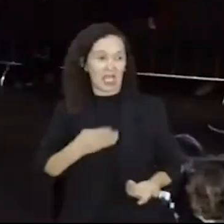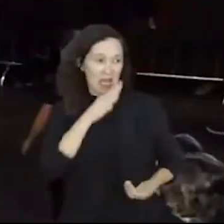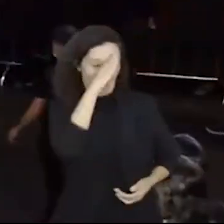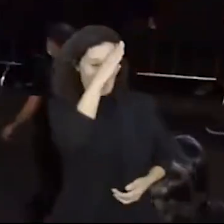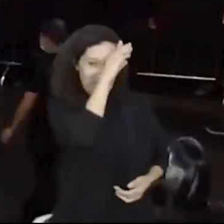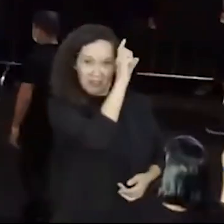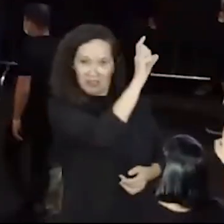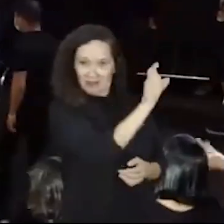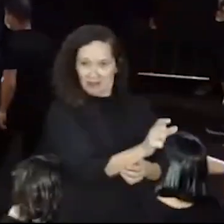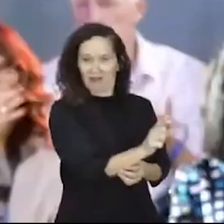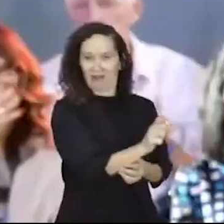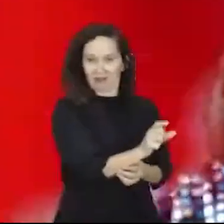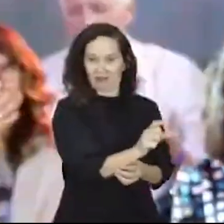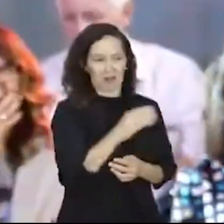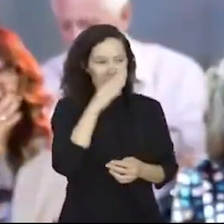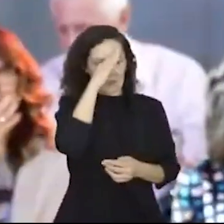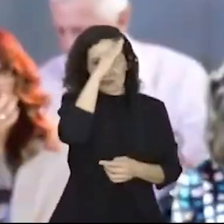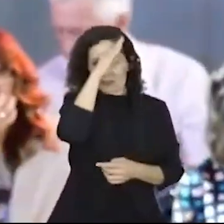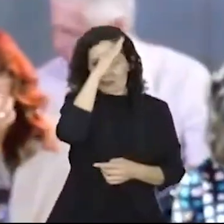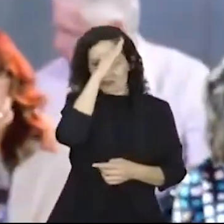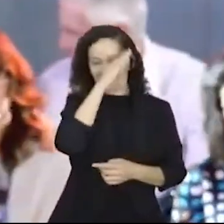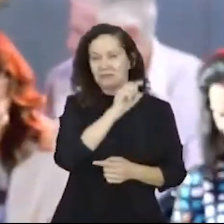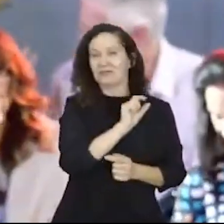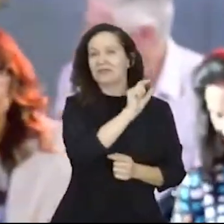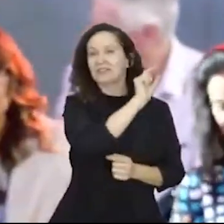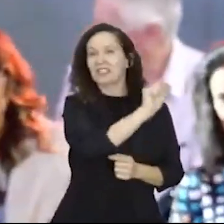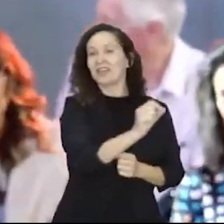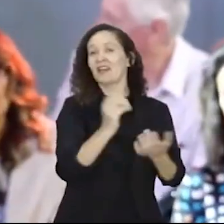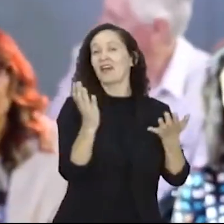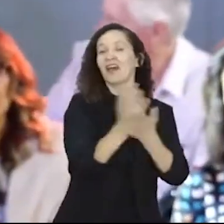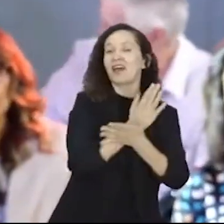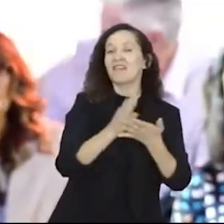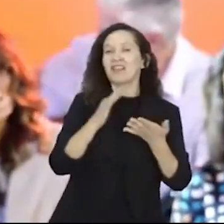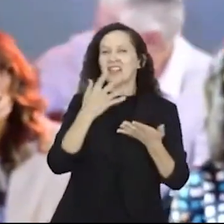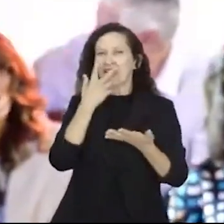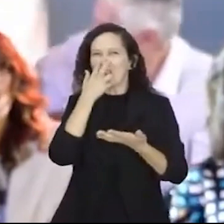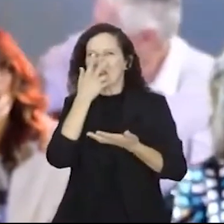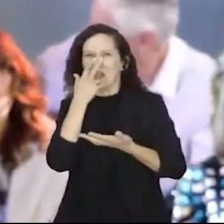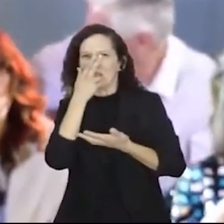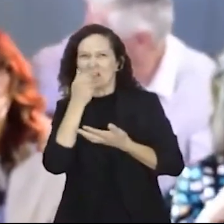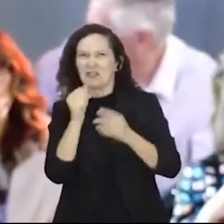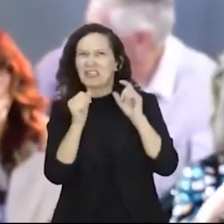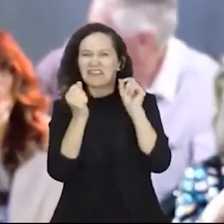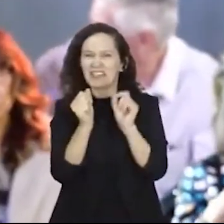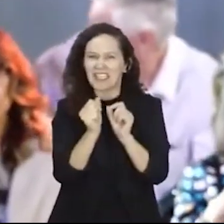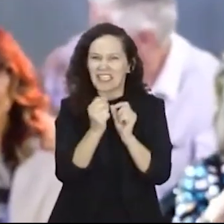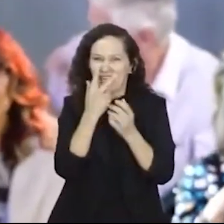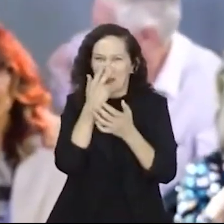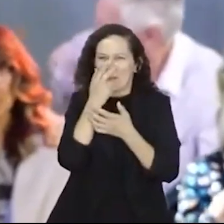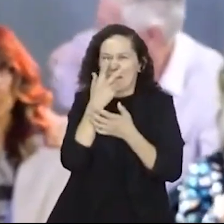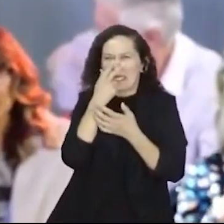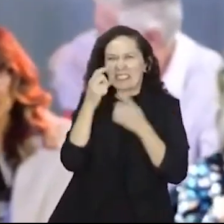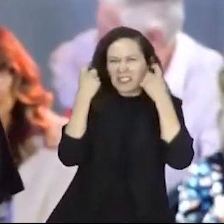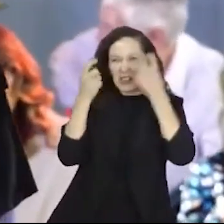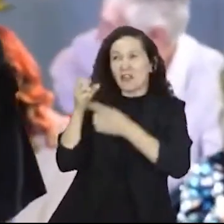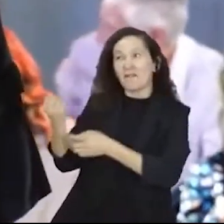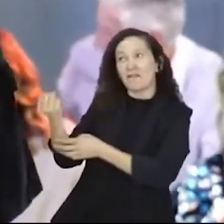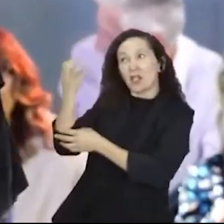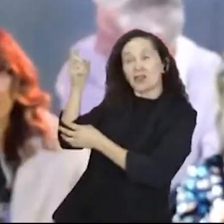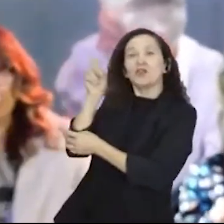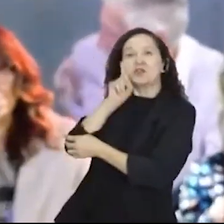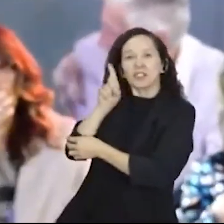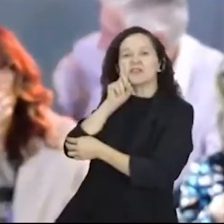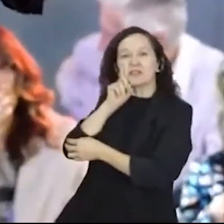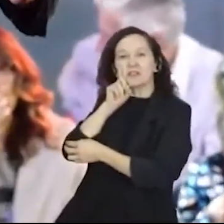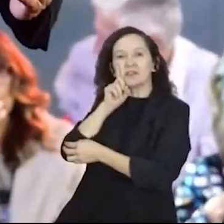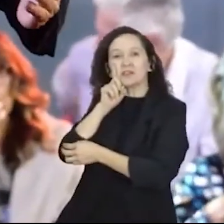O Bolsonaro, ele às vezes acha que ele não é pirado. Ele foi aos Estados Unidos. Ele foi aos Estados Unidos